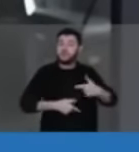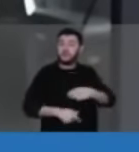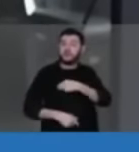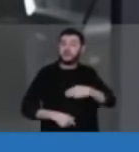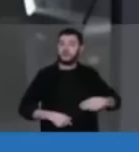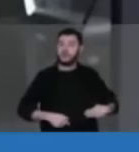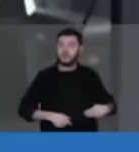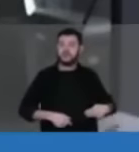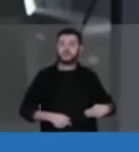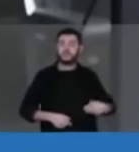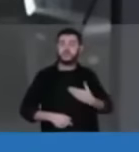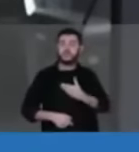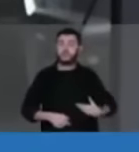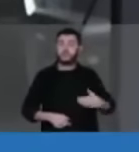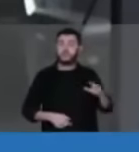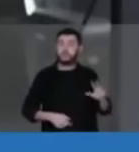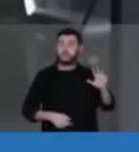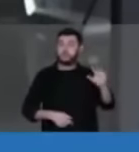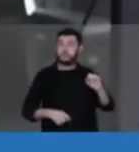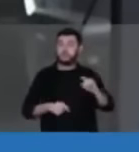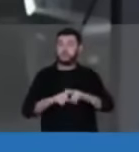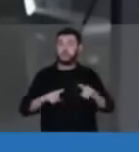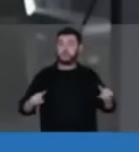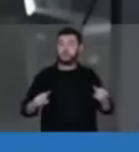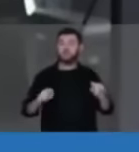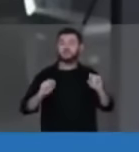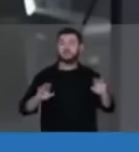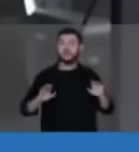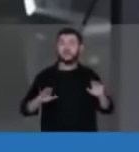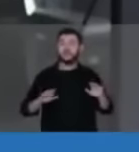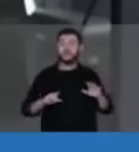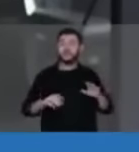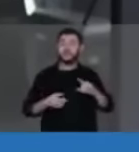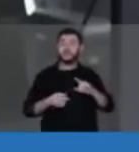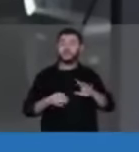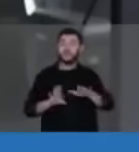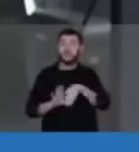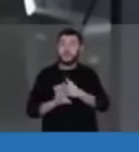querendo pegar R bilhões de reais tirando